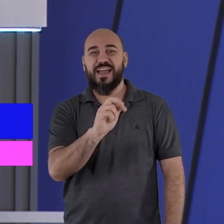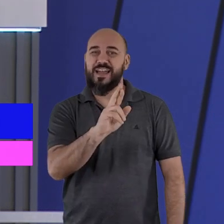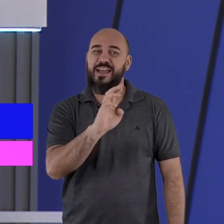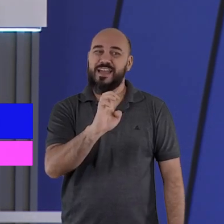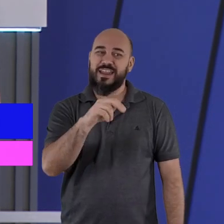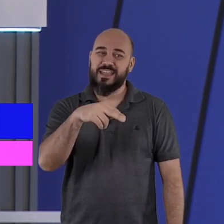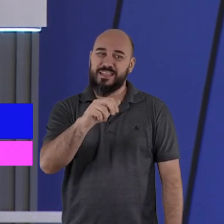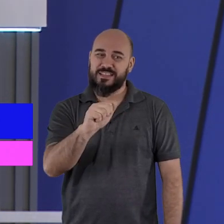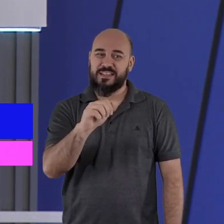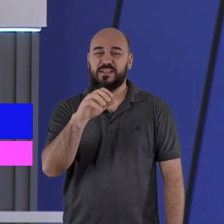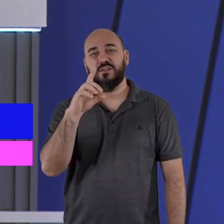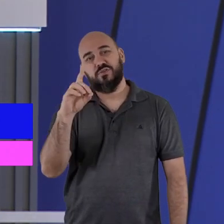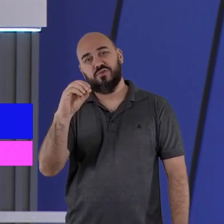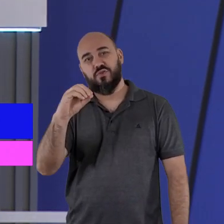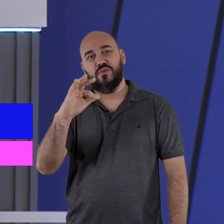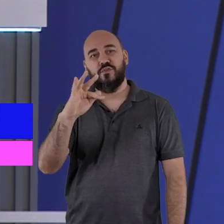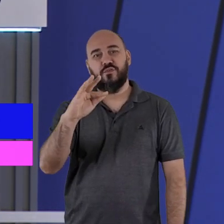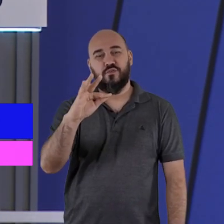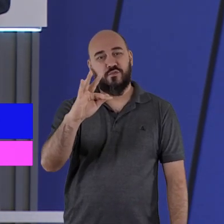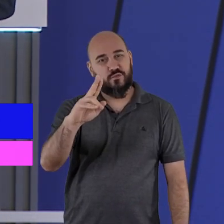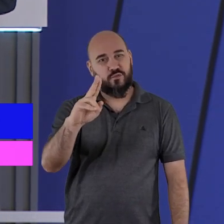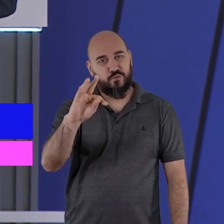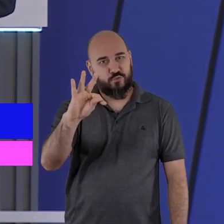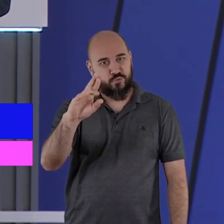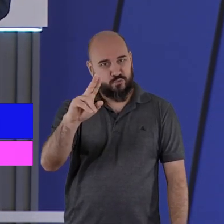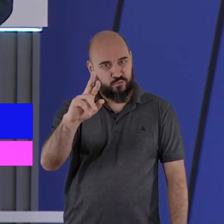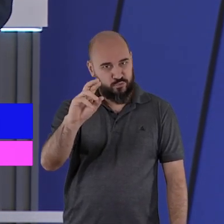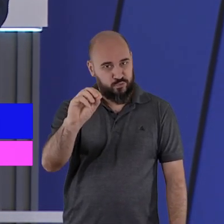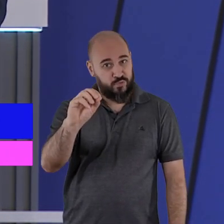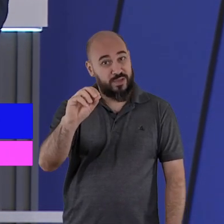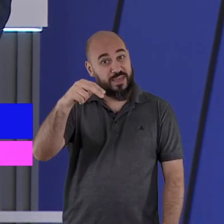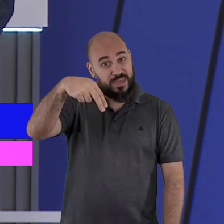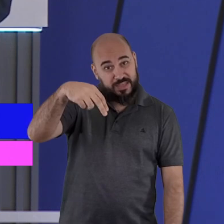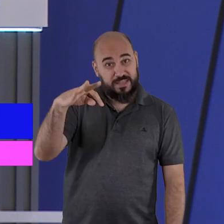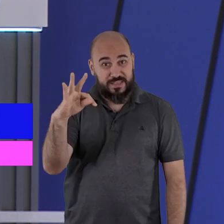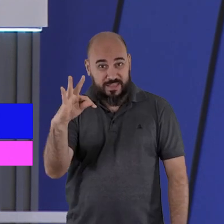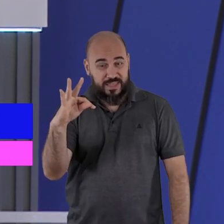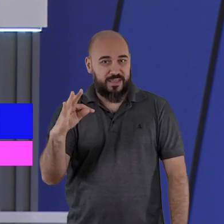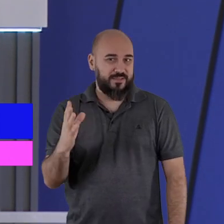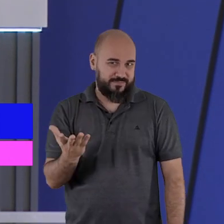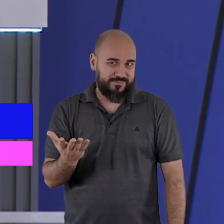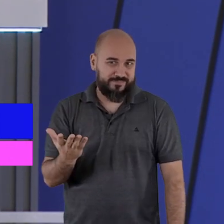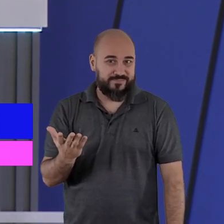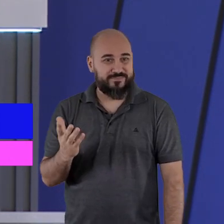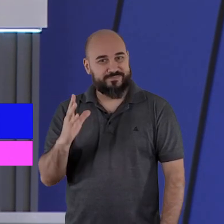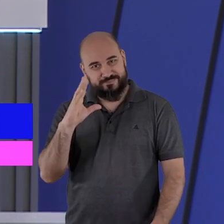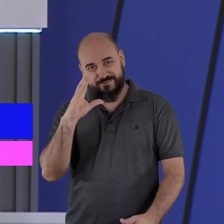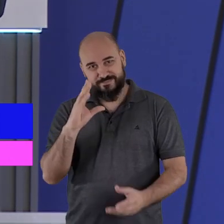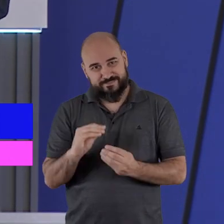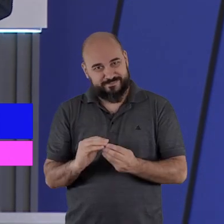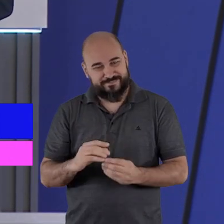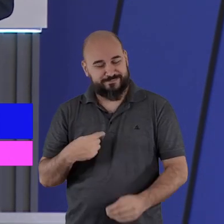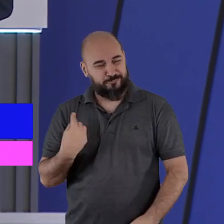NT, Novo Tempo. Arena do Futuro NT da Novo Tempo, tá bom? Então você vai lá no nosso canal, nós